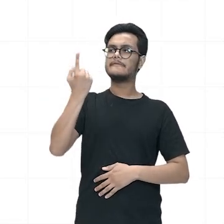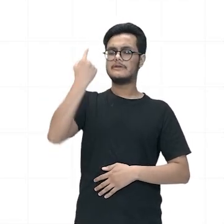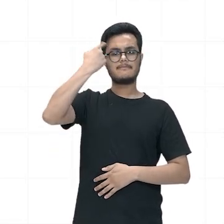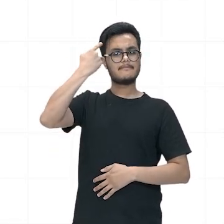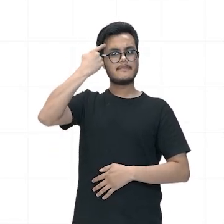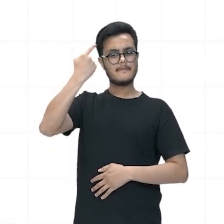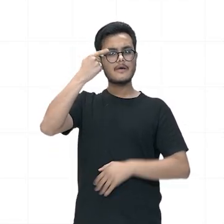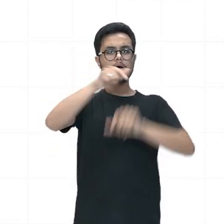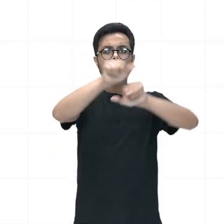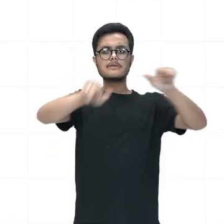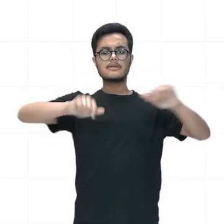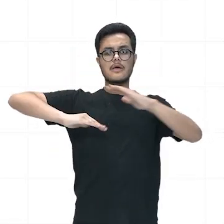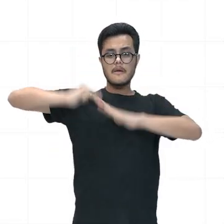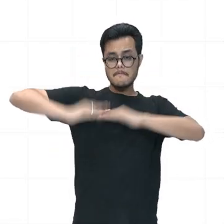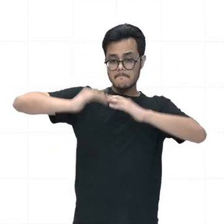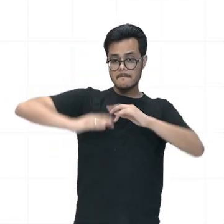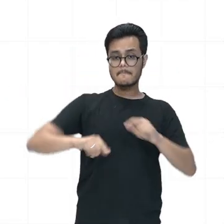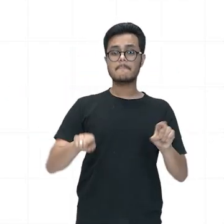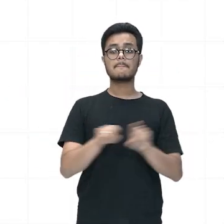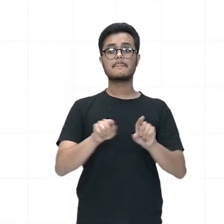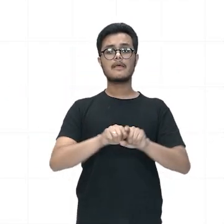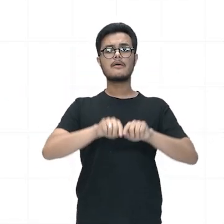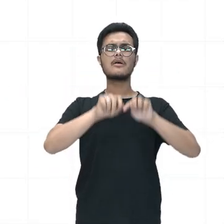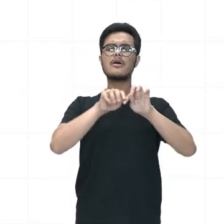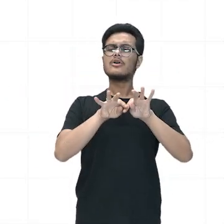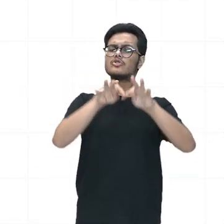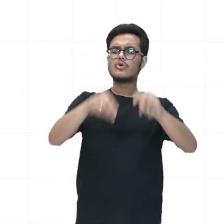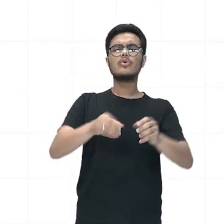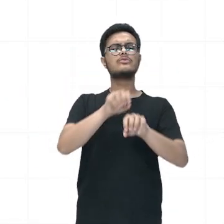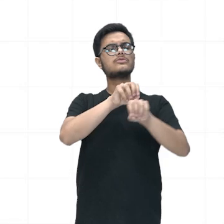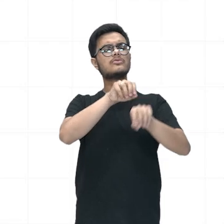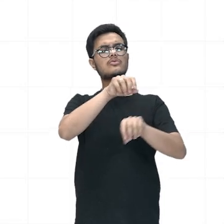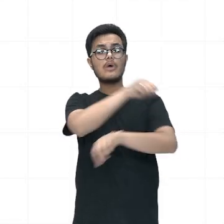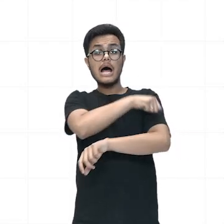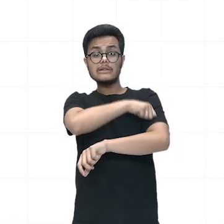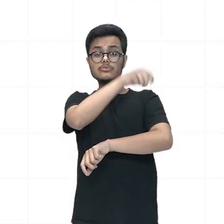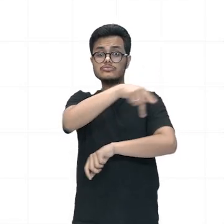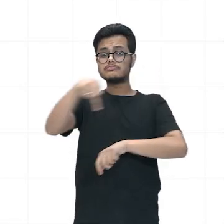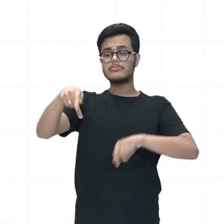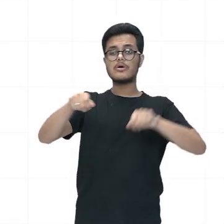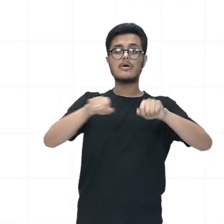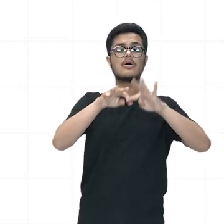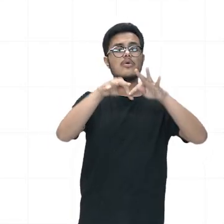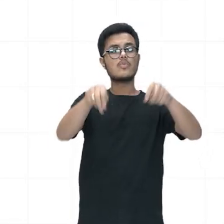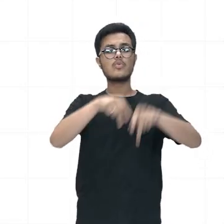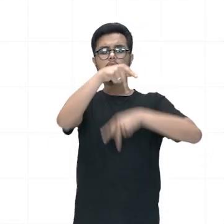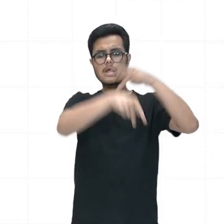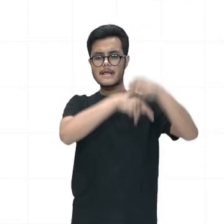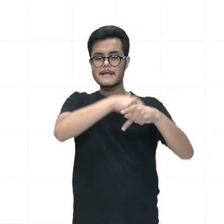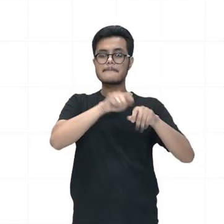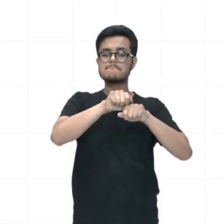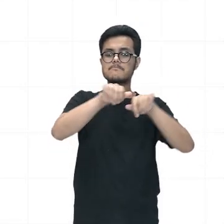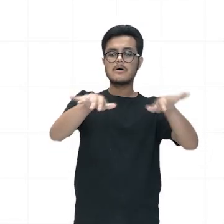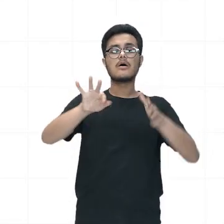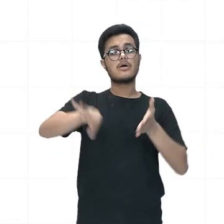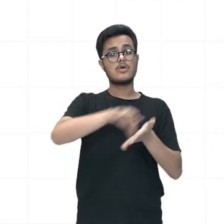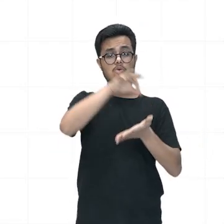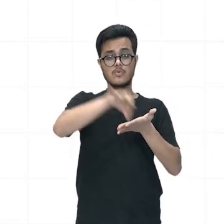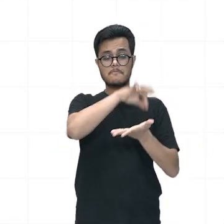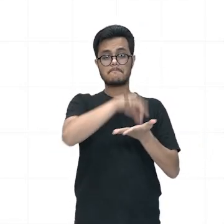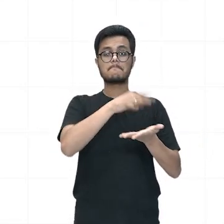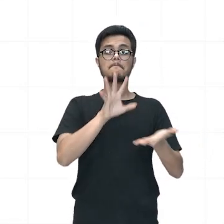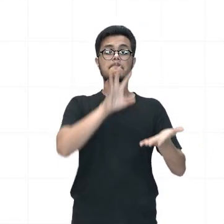romanos. Os épicos de Homero inspiraram Virgílio e Sêneca, que começaram a escrever